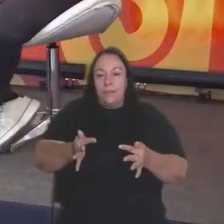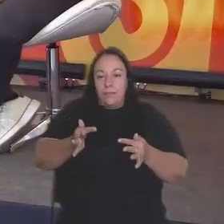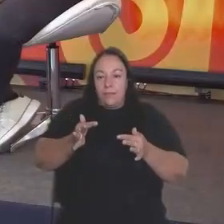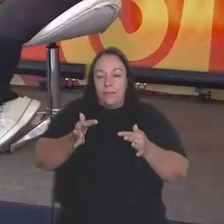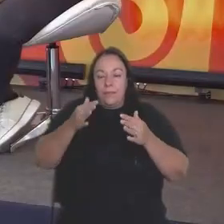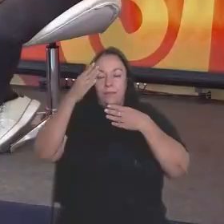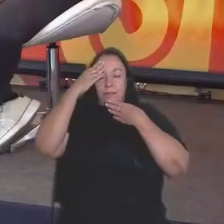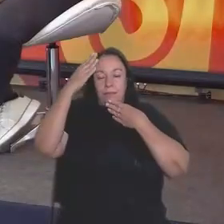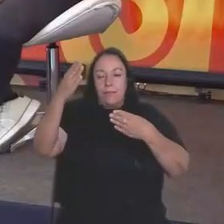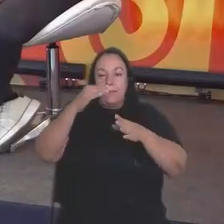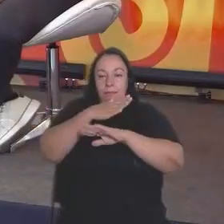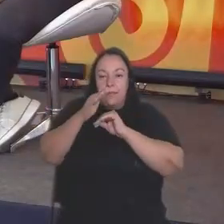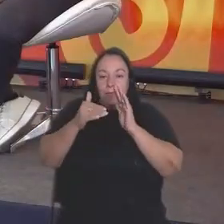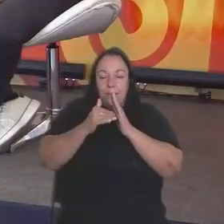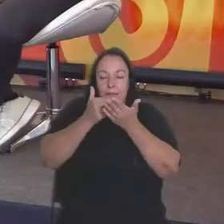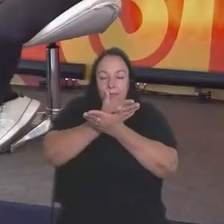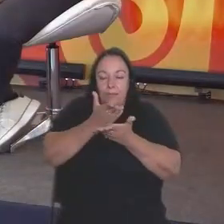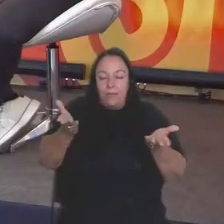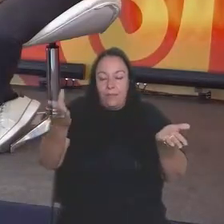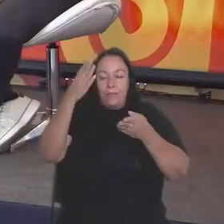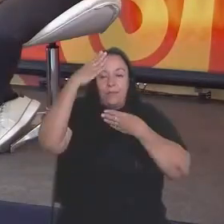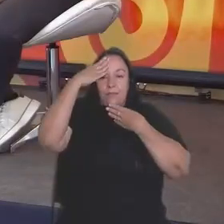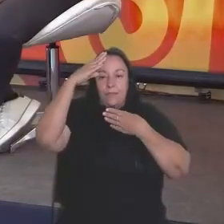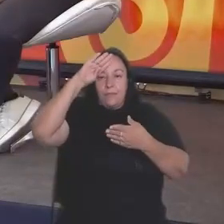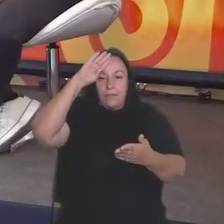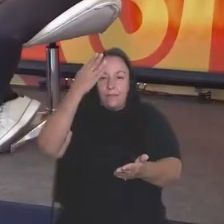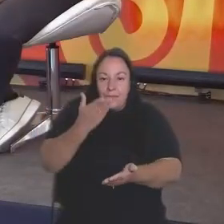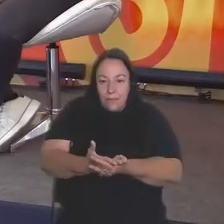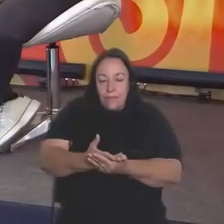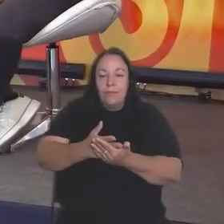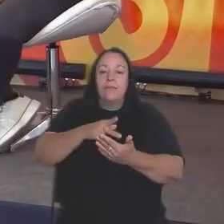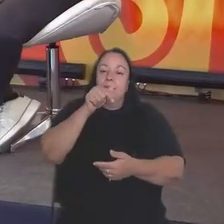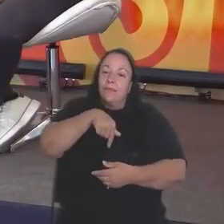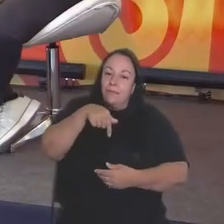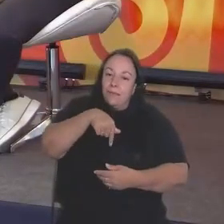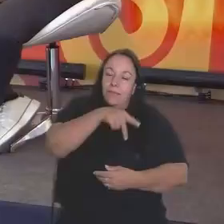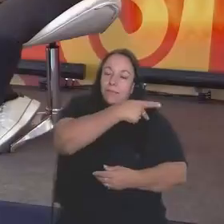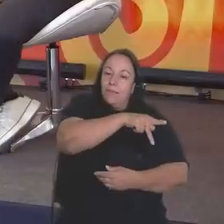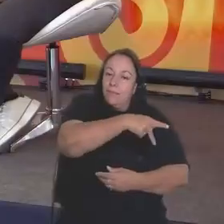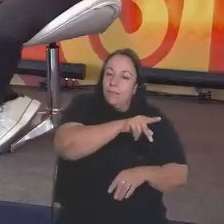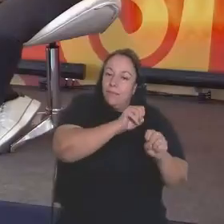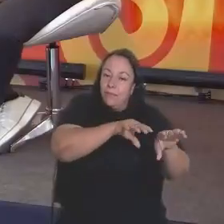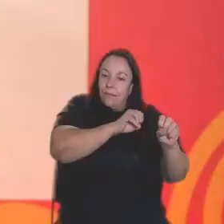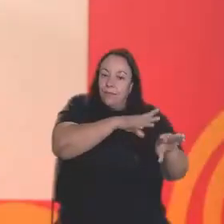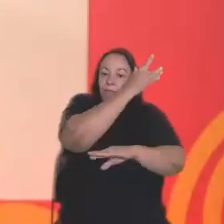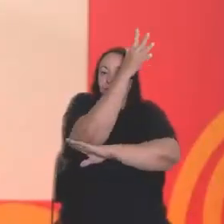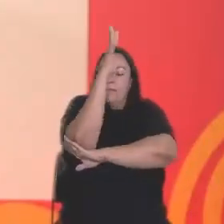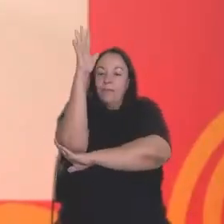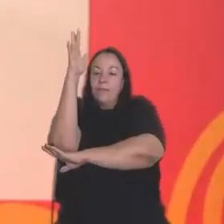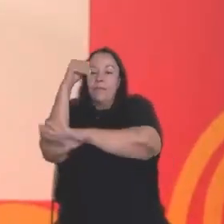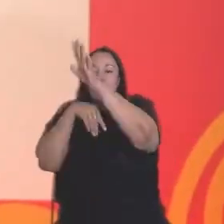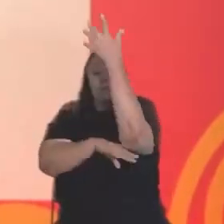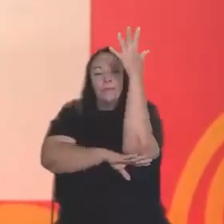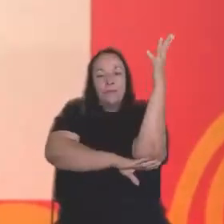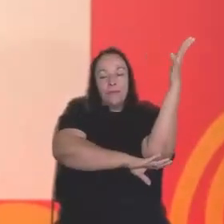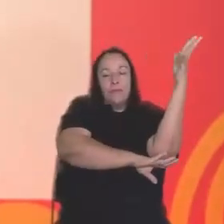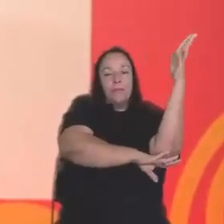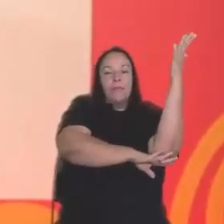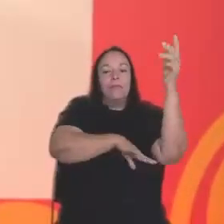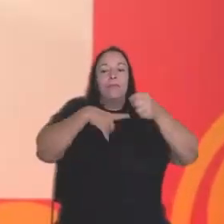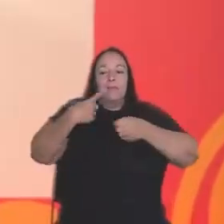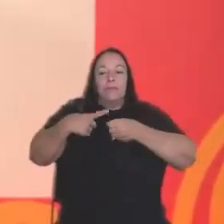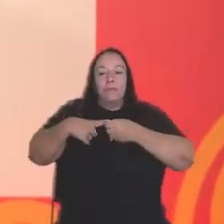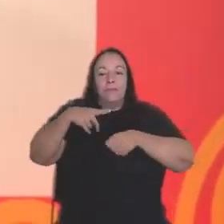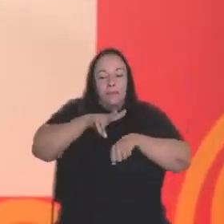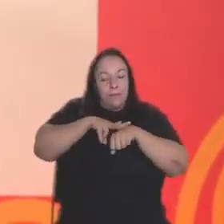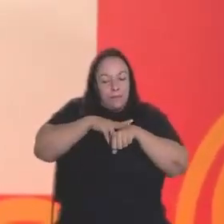agradecer a todos vocês que acreditam nesse projeto e que, se Deus quiser, pela educação, pelo meio ambiente, a gente vai ter uma cidade mais